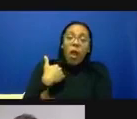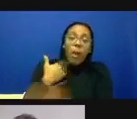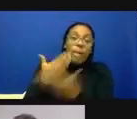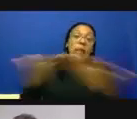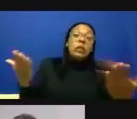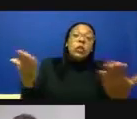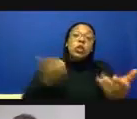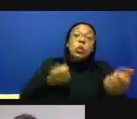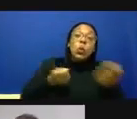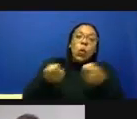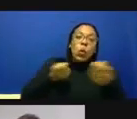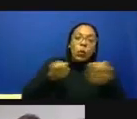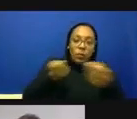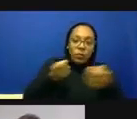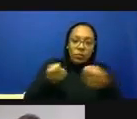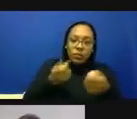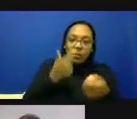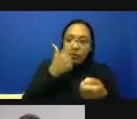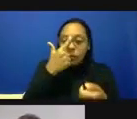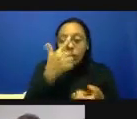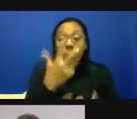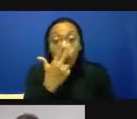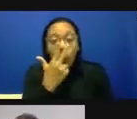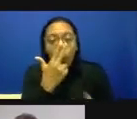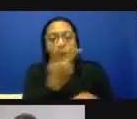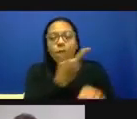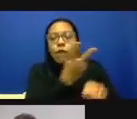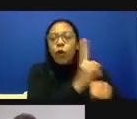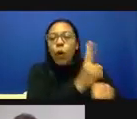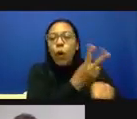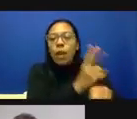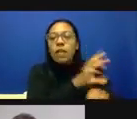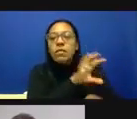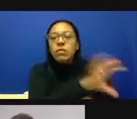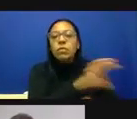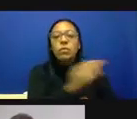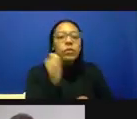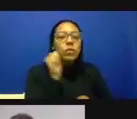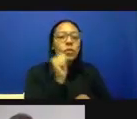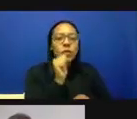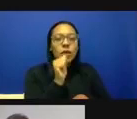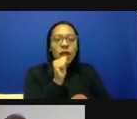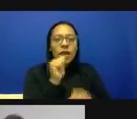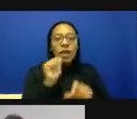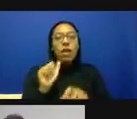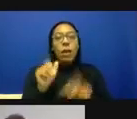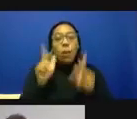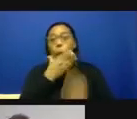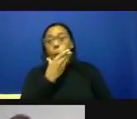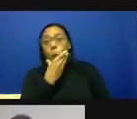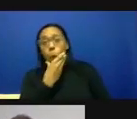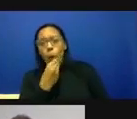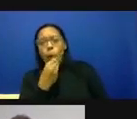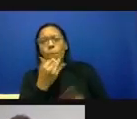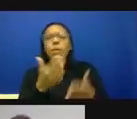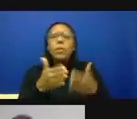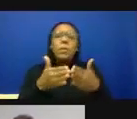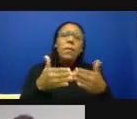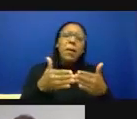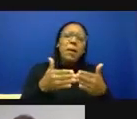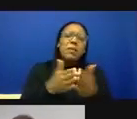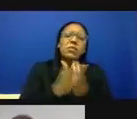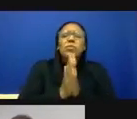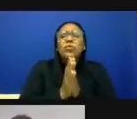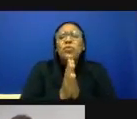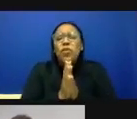tal qual acontece na violência contra a mulher, né, que o abusador pede perdão, fica de joelhos, entrega um presente, chora, às